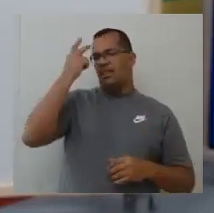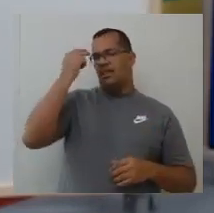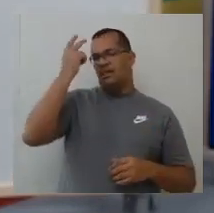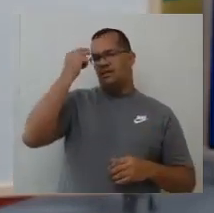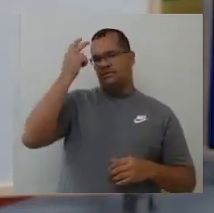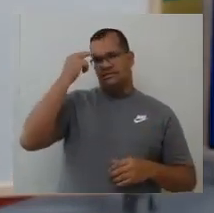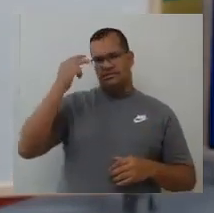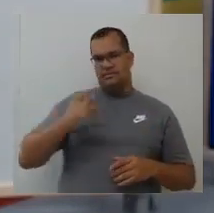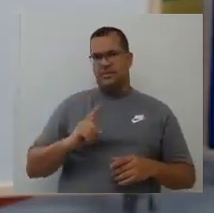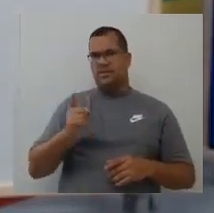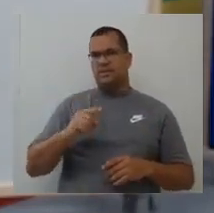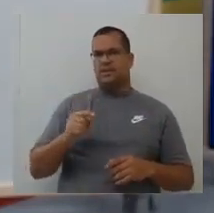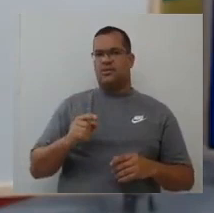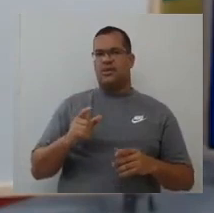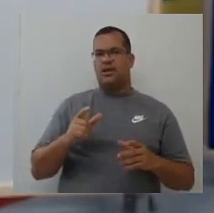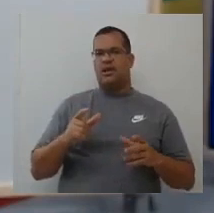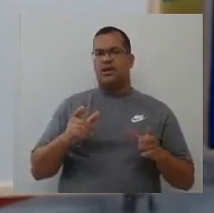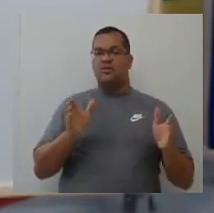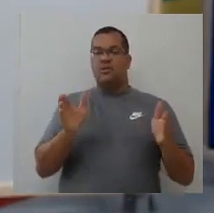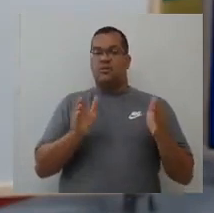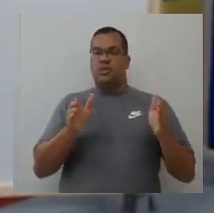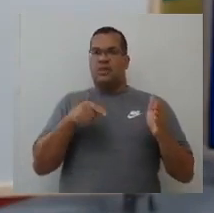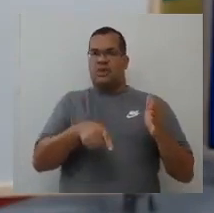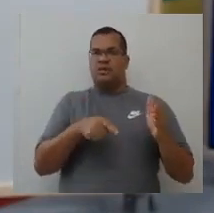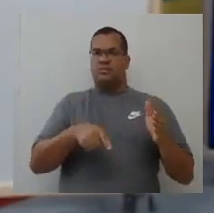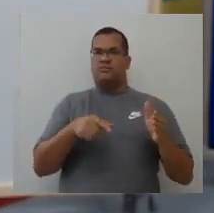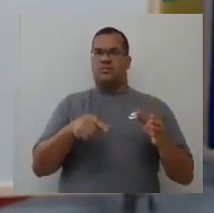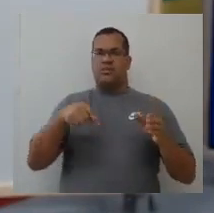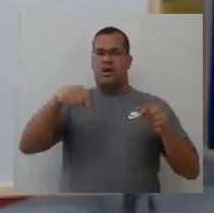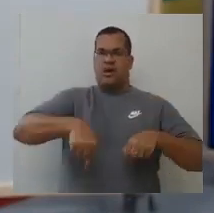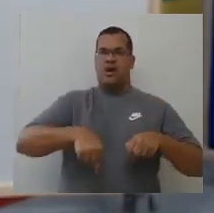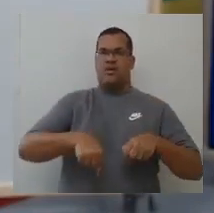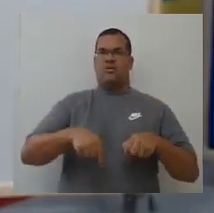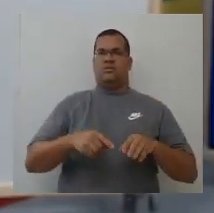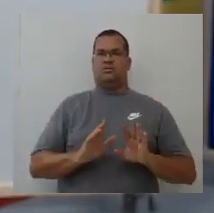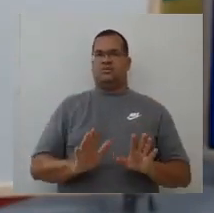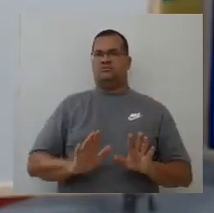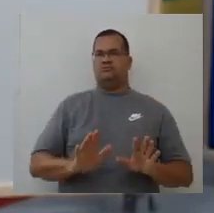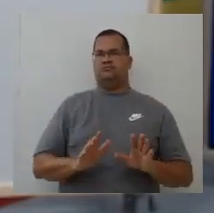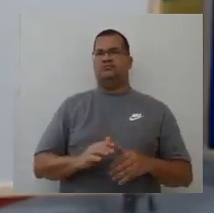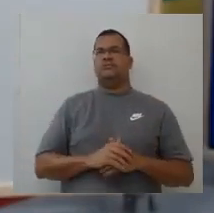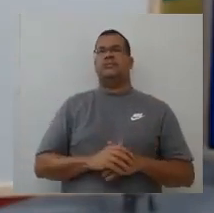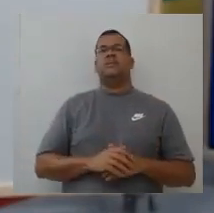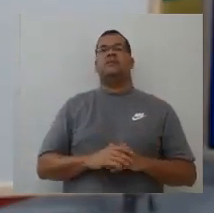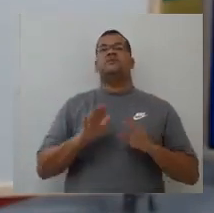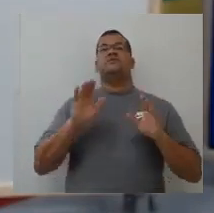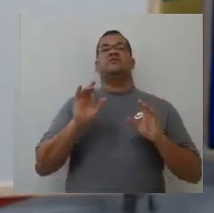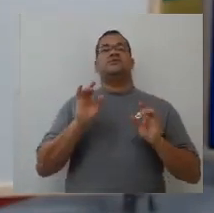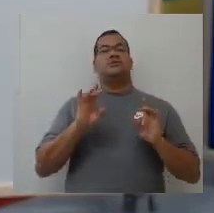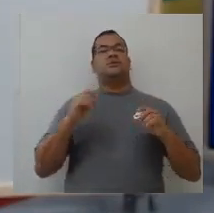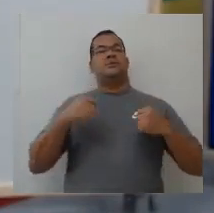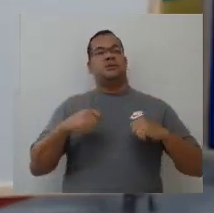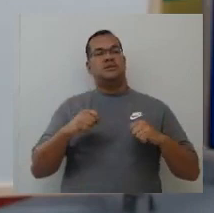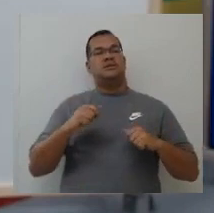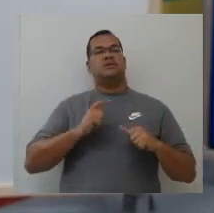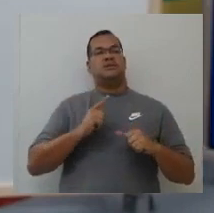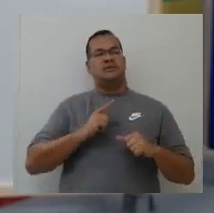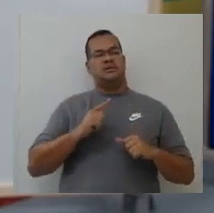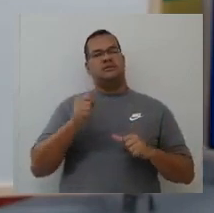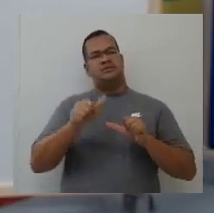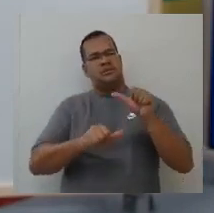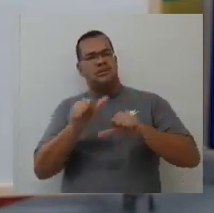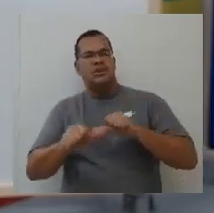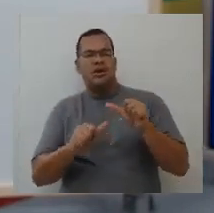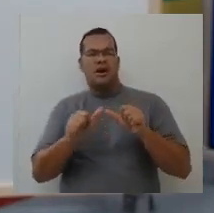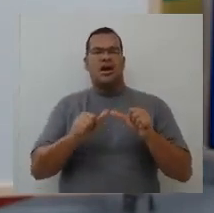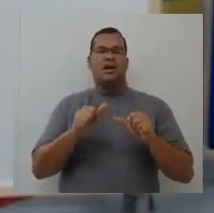frequência. Não é um tempo verbal que eu utilizo para falar de ações que estejam acontecendo agora, nesse exato momento. Não. Para isso, eu tenho que trocar de tempo verbal.